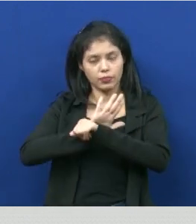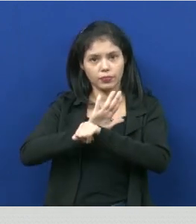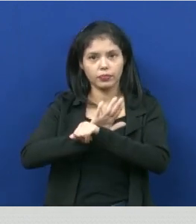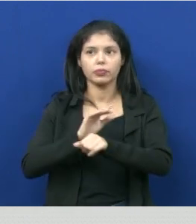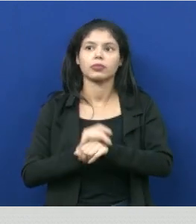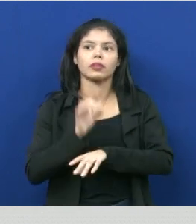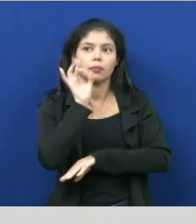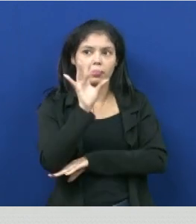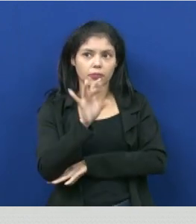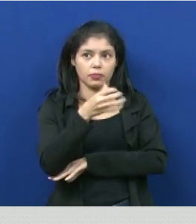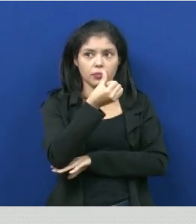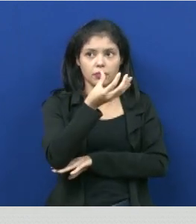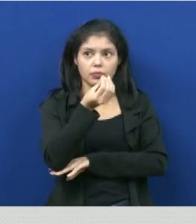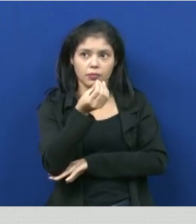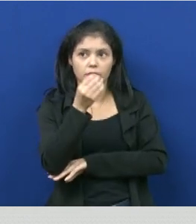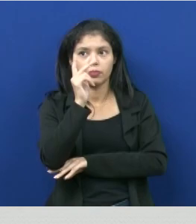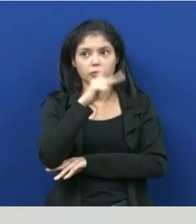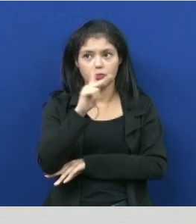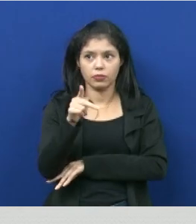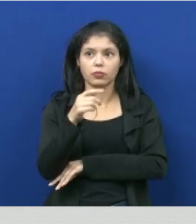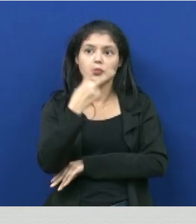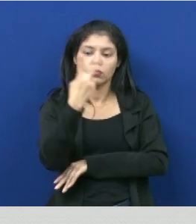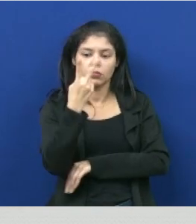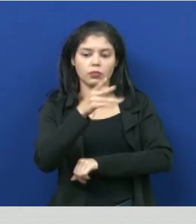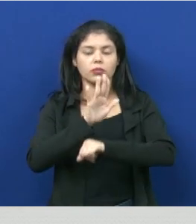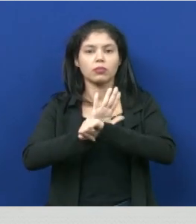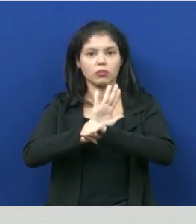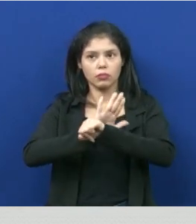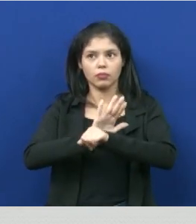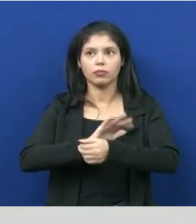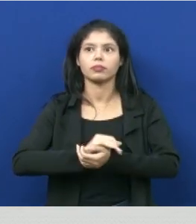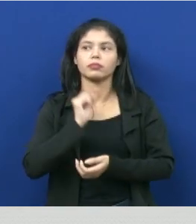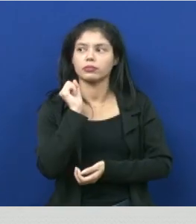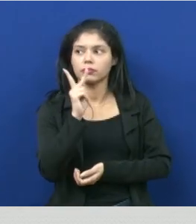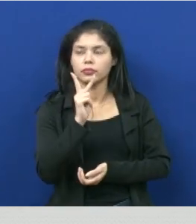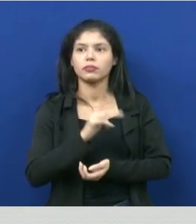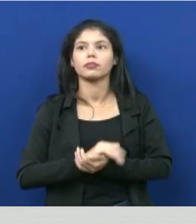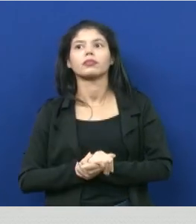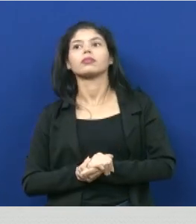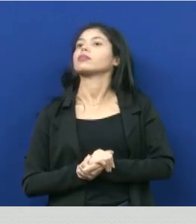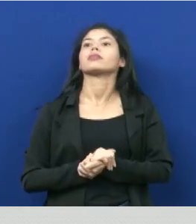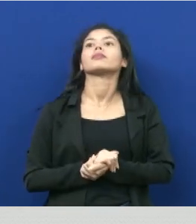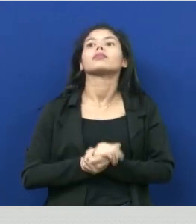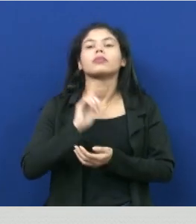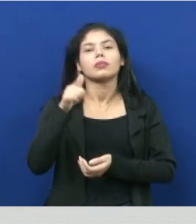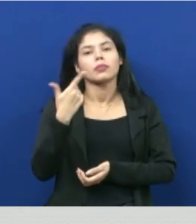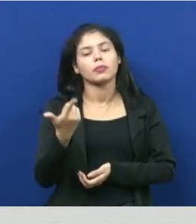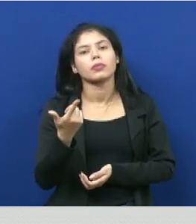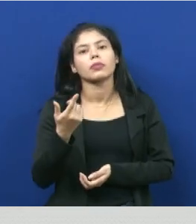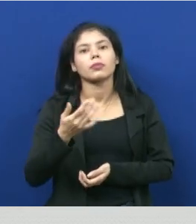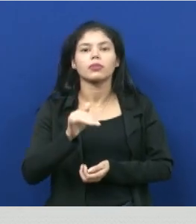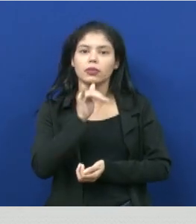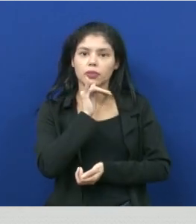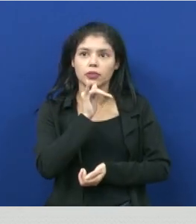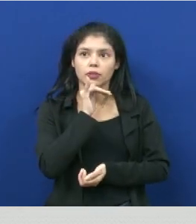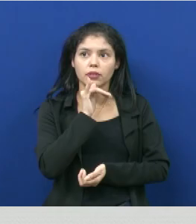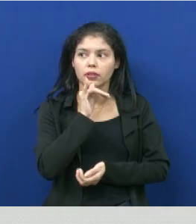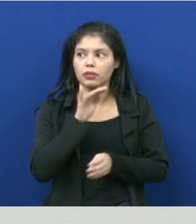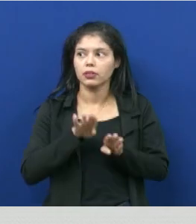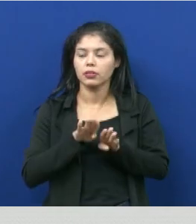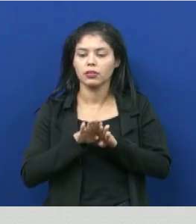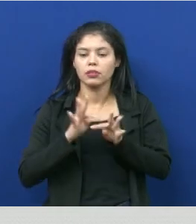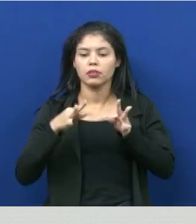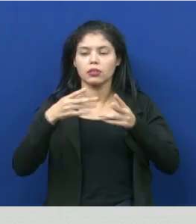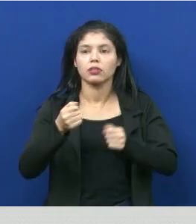Para cada 16 professores, nós temos 2 auxiliares, ok? Esse próximo exemplo, aí, se o número total